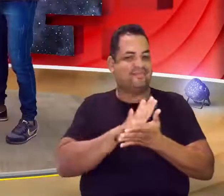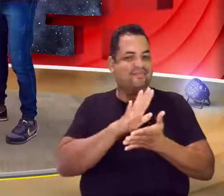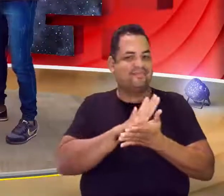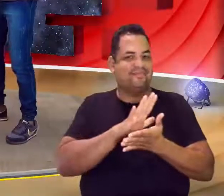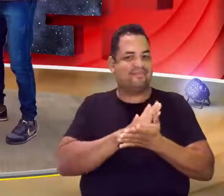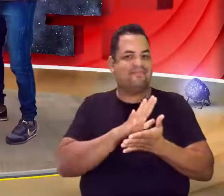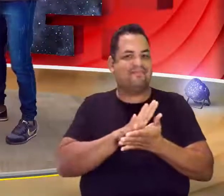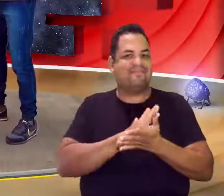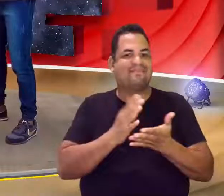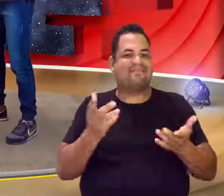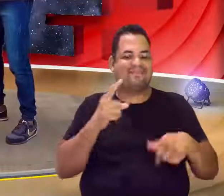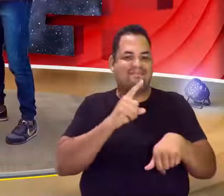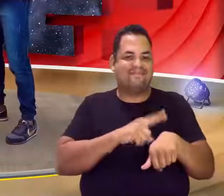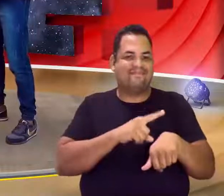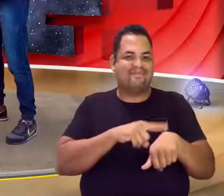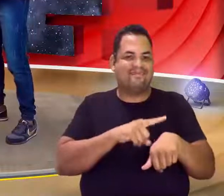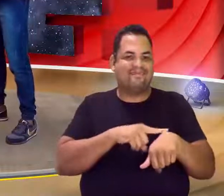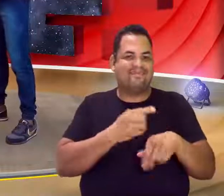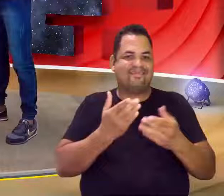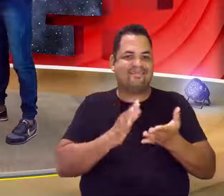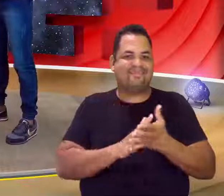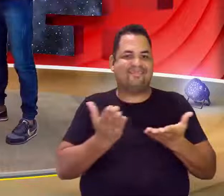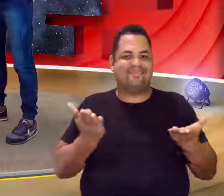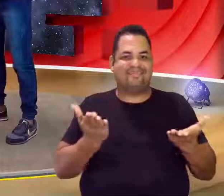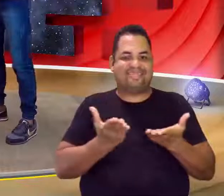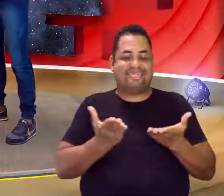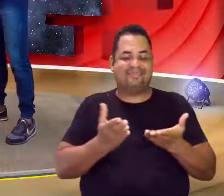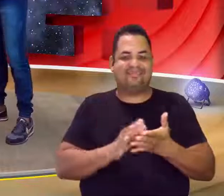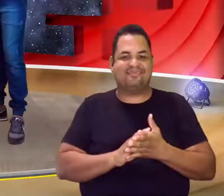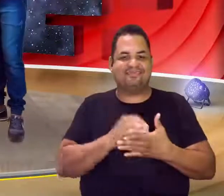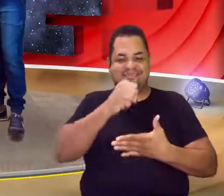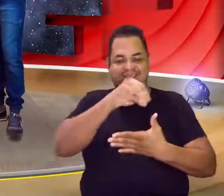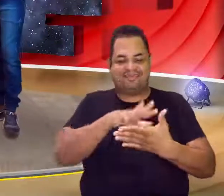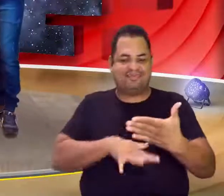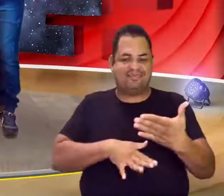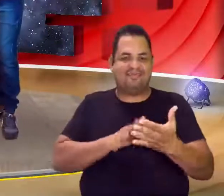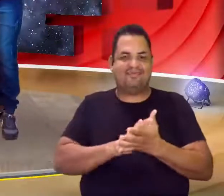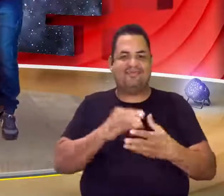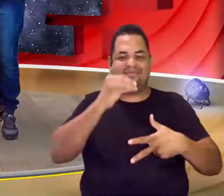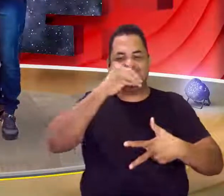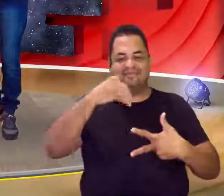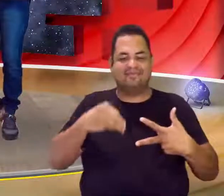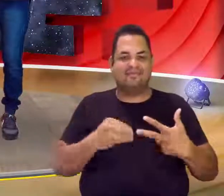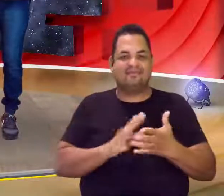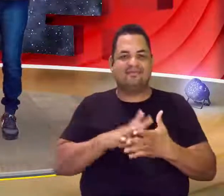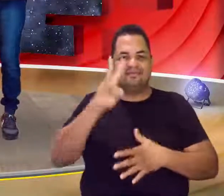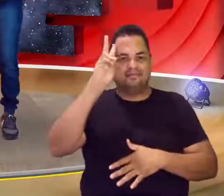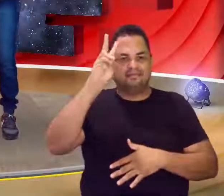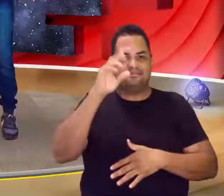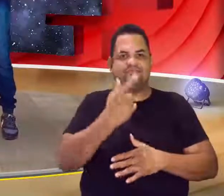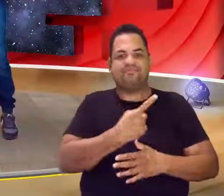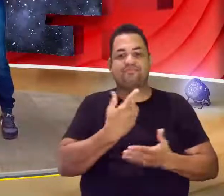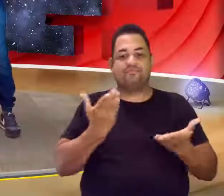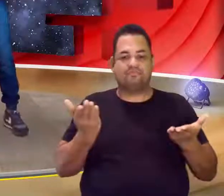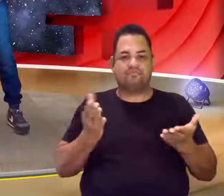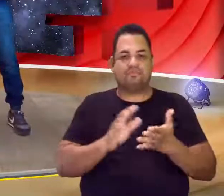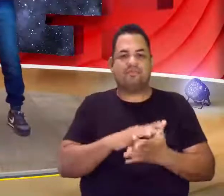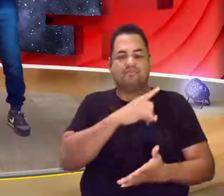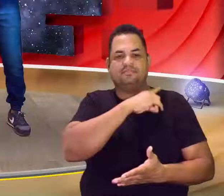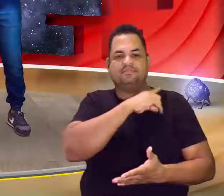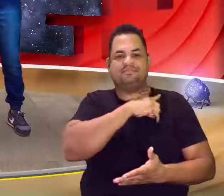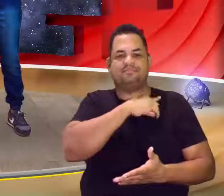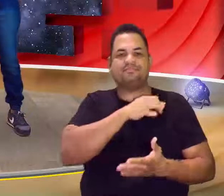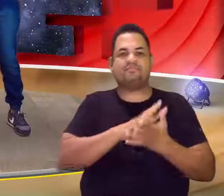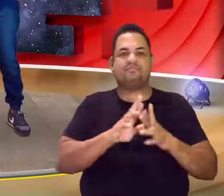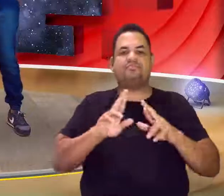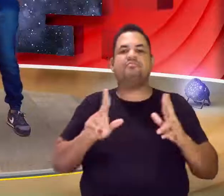mão. É hora de colocar em ação questões do Enem. Lembra que a gente falou para vocês que esse primeiro ano ia